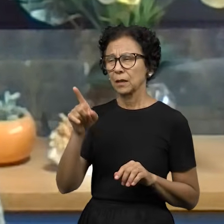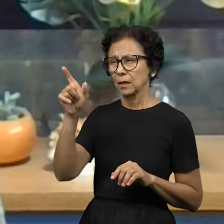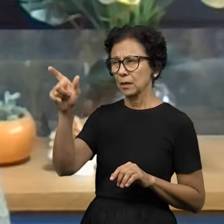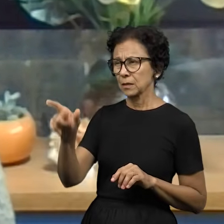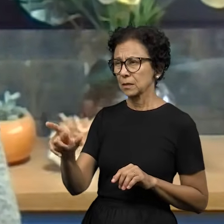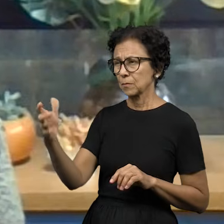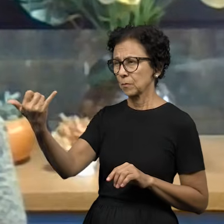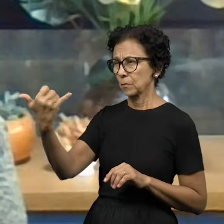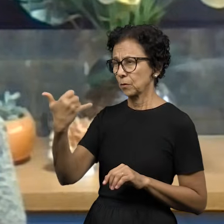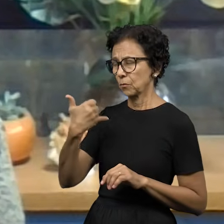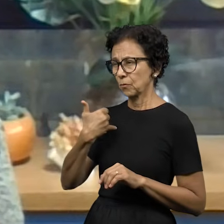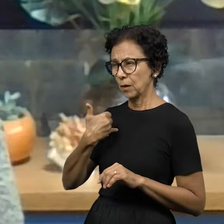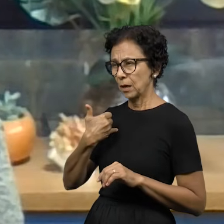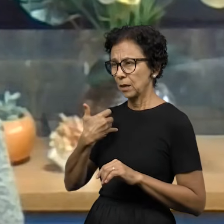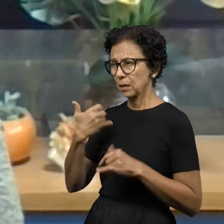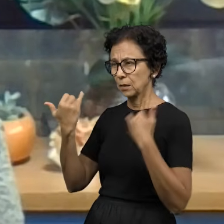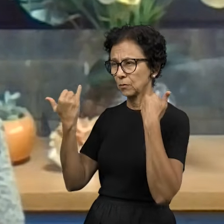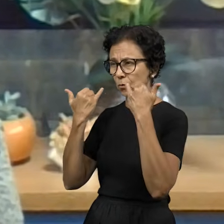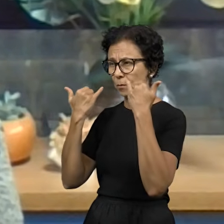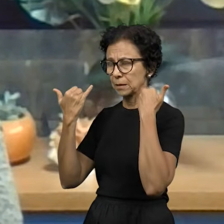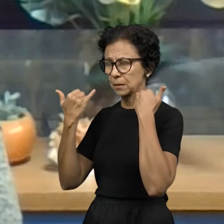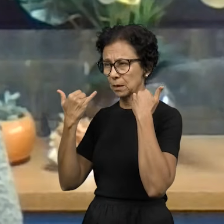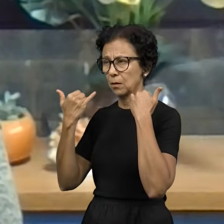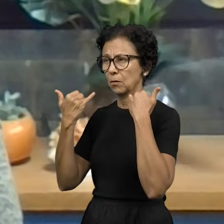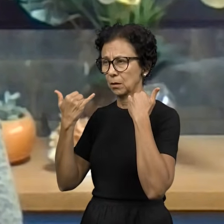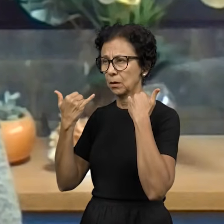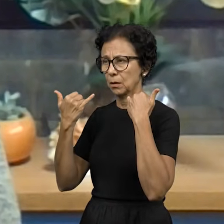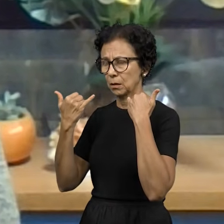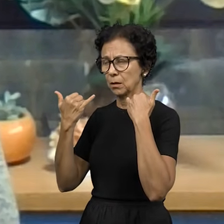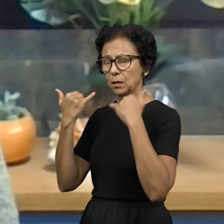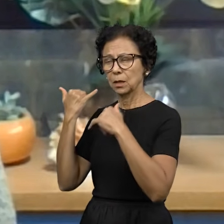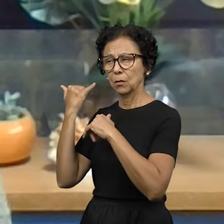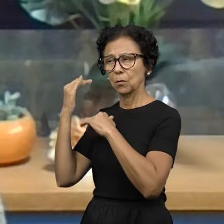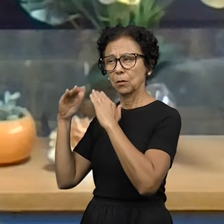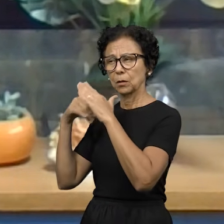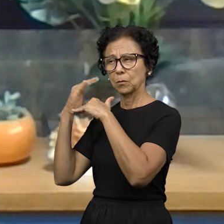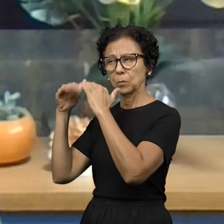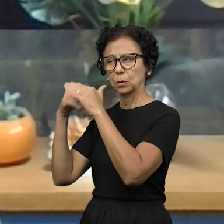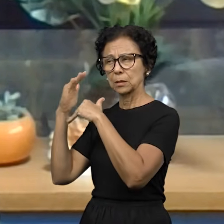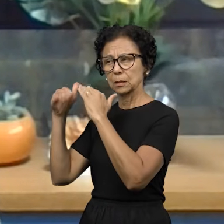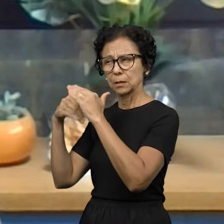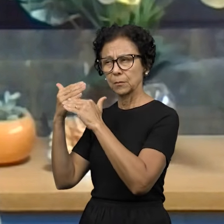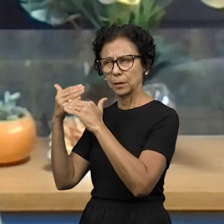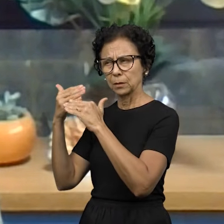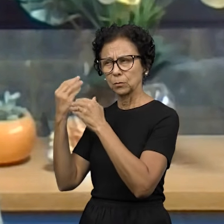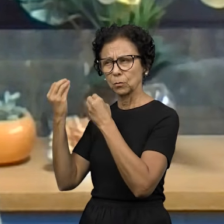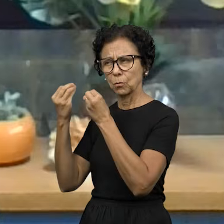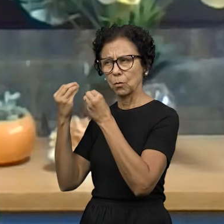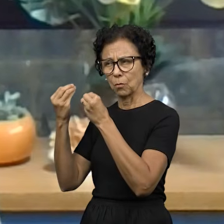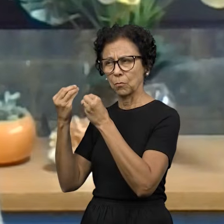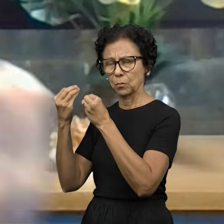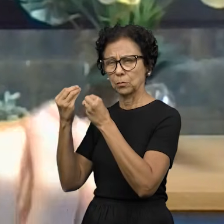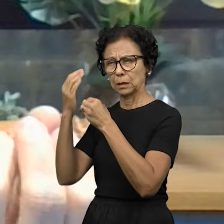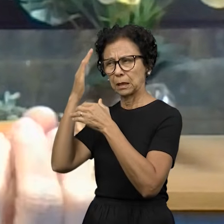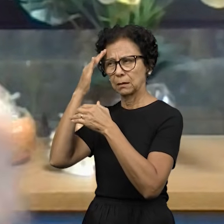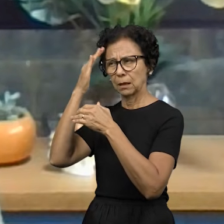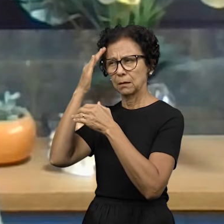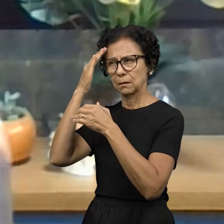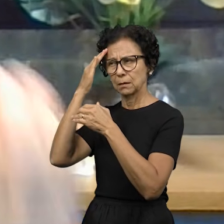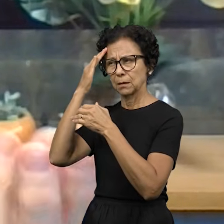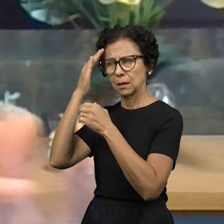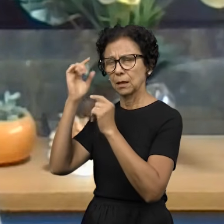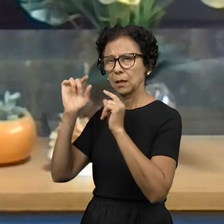processamento. Entrou a informação auditiva e agora eu preciso fazer o processamento dessa informação. Quem me dá